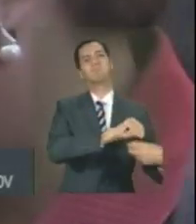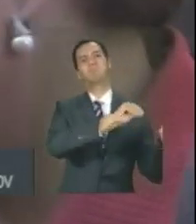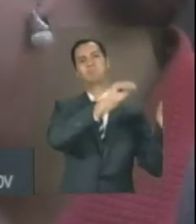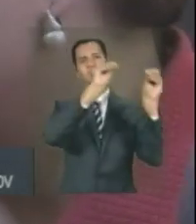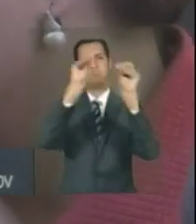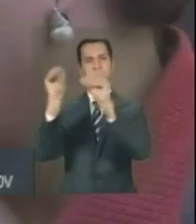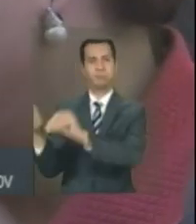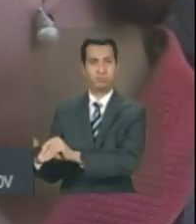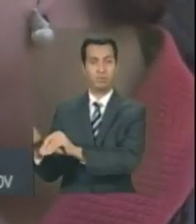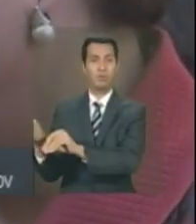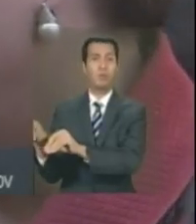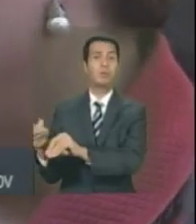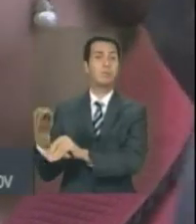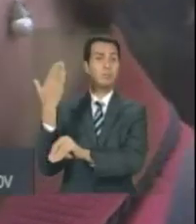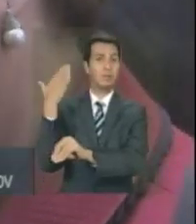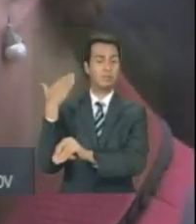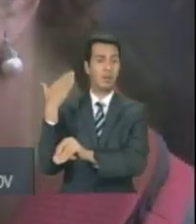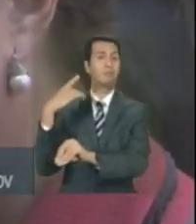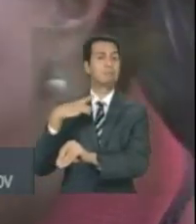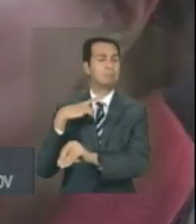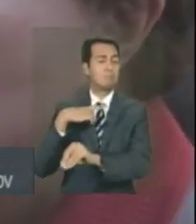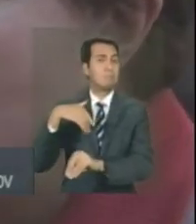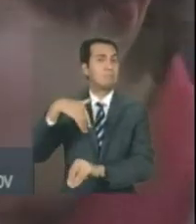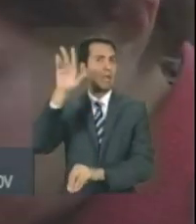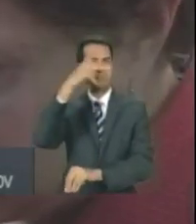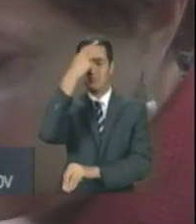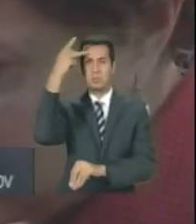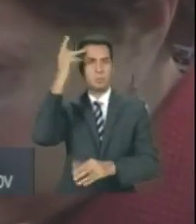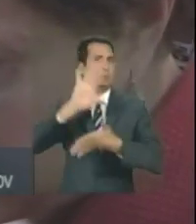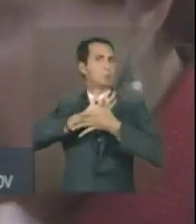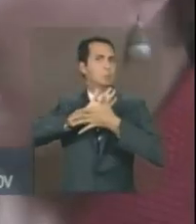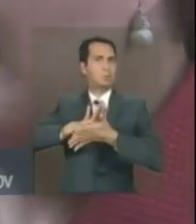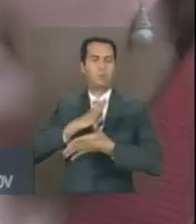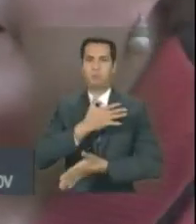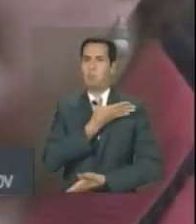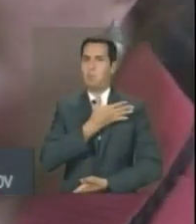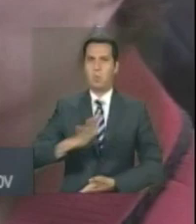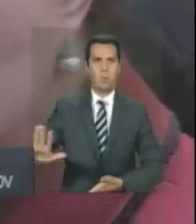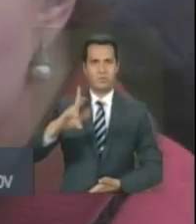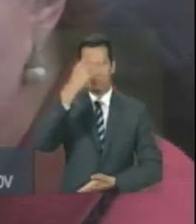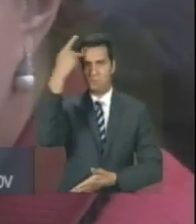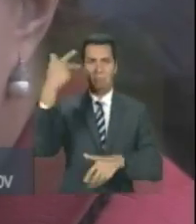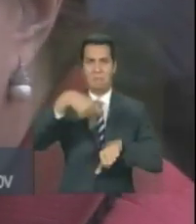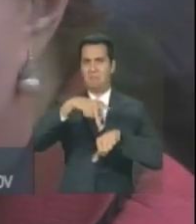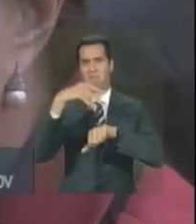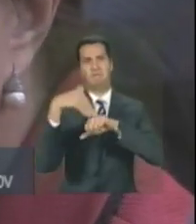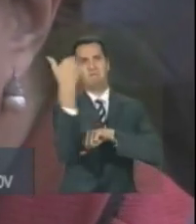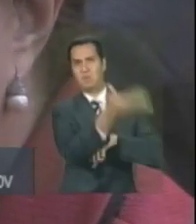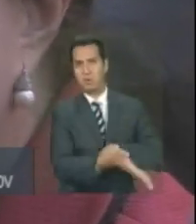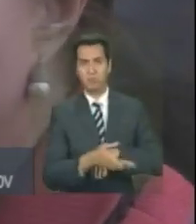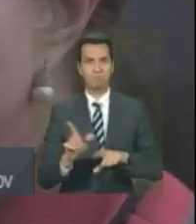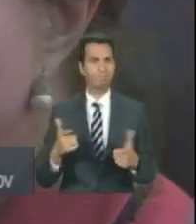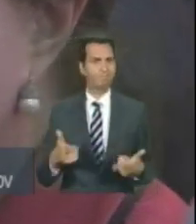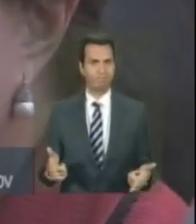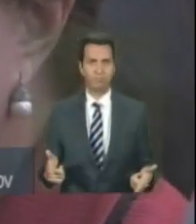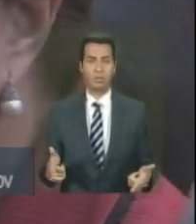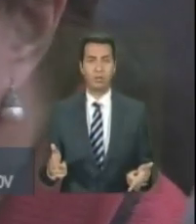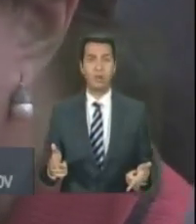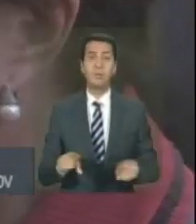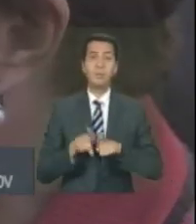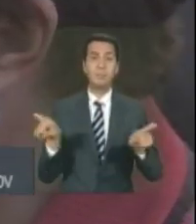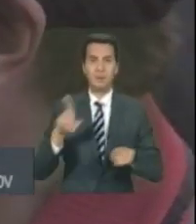xenofobia, isso não é usual. E um país que é multiétnico, multicultural, que